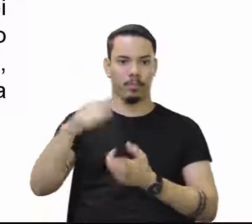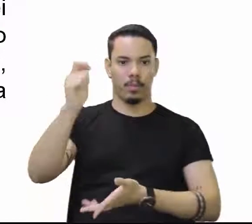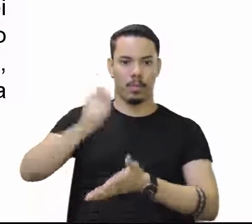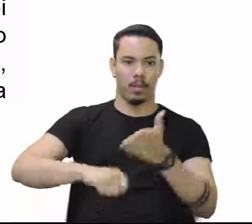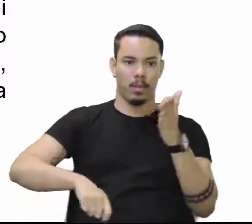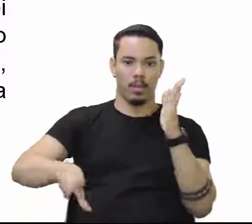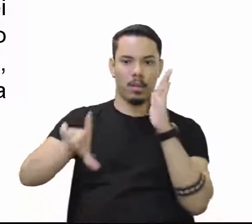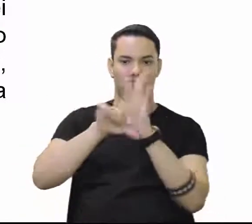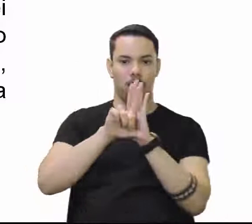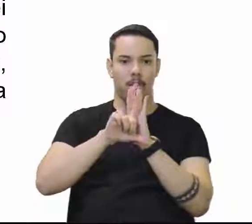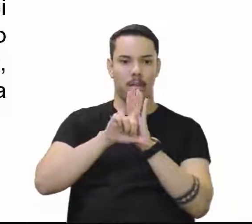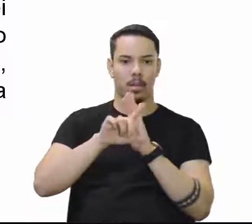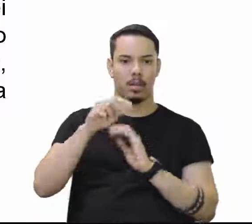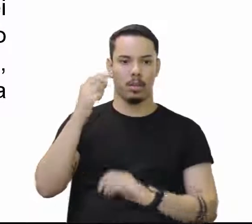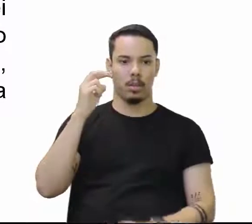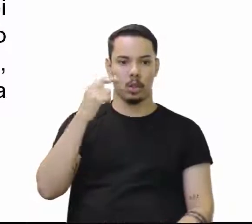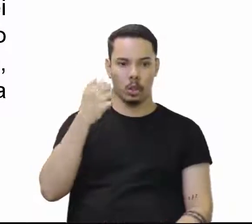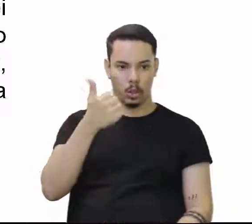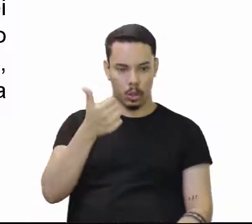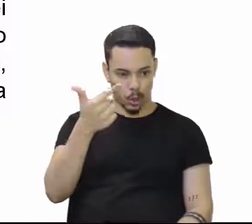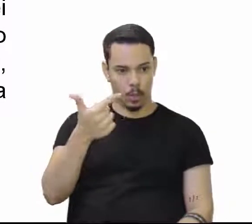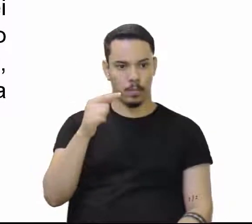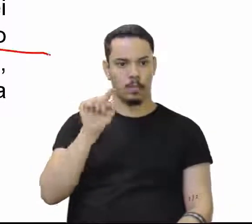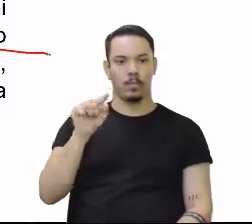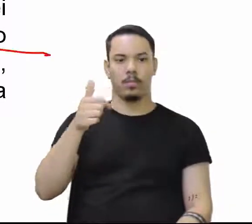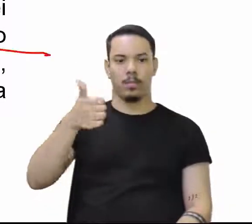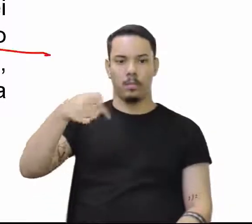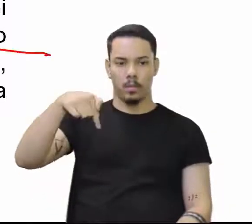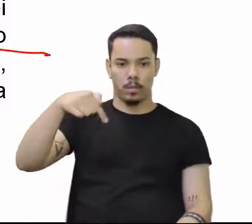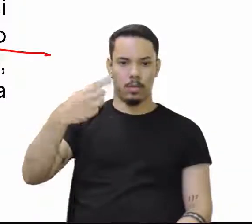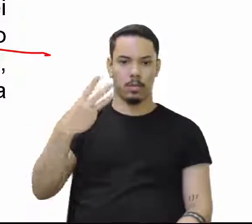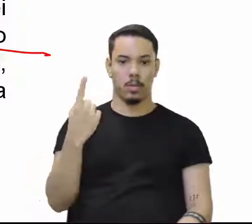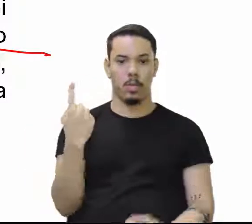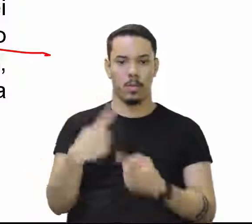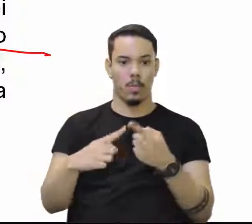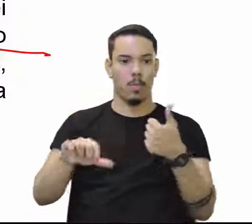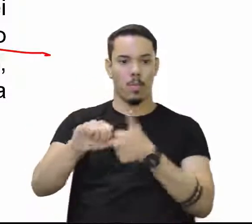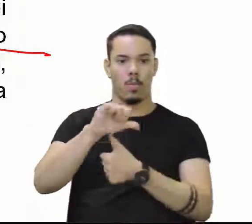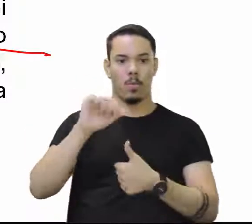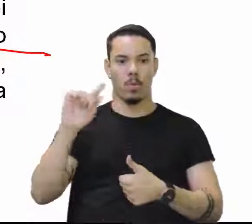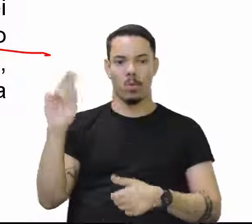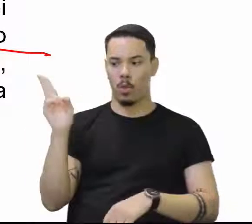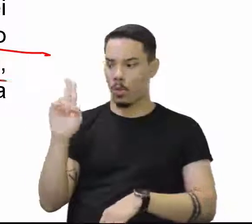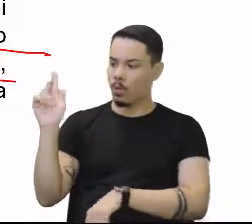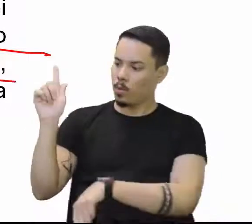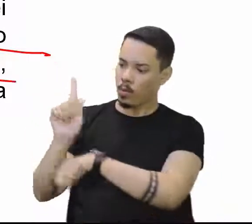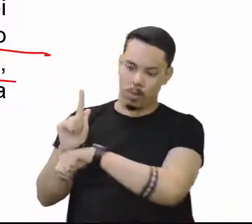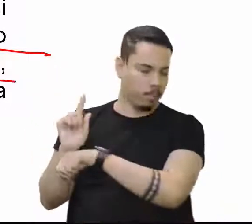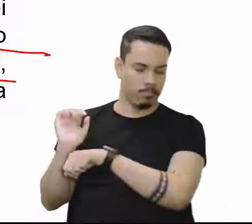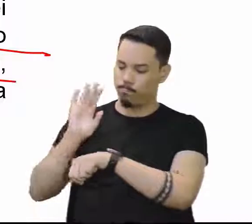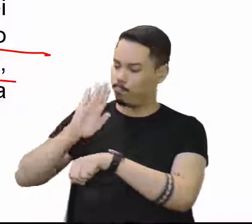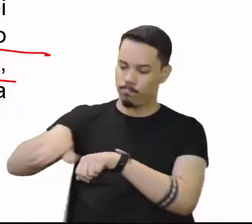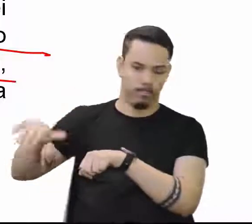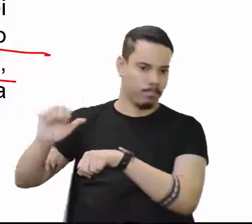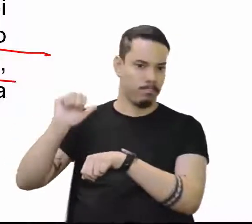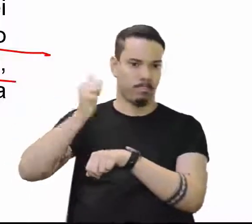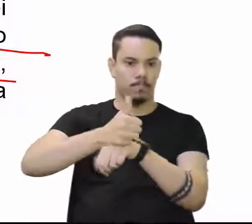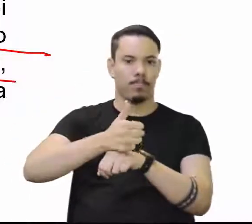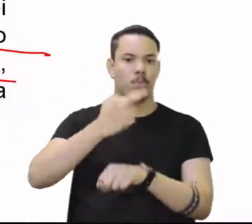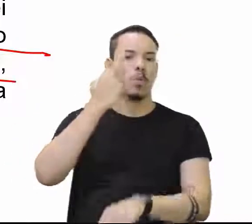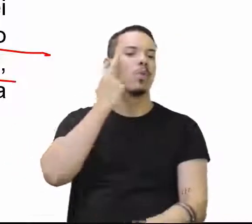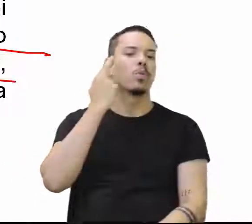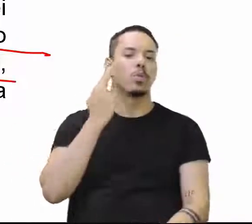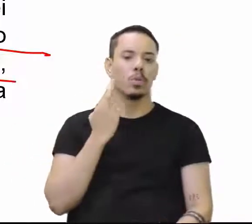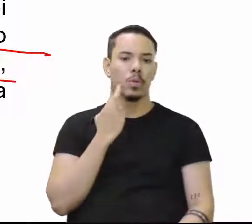Lei 2.731, que mudava o nome do Território Federal do Guaporé para Território Federal de Rondônia,